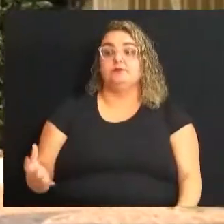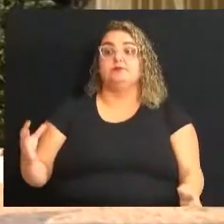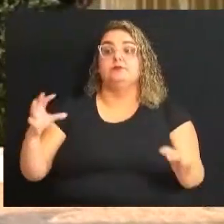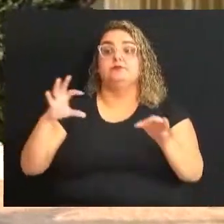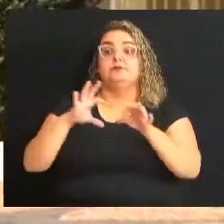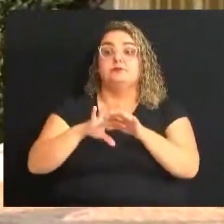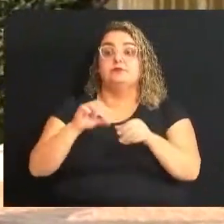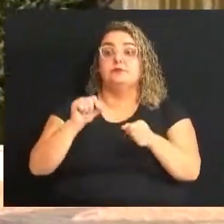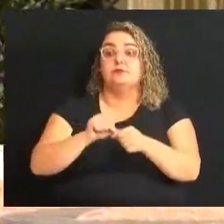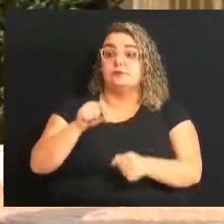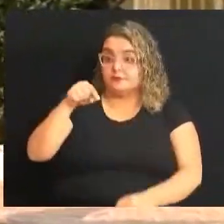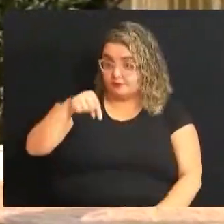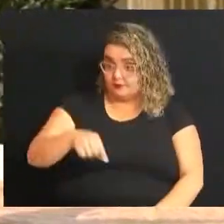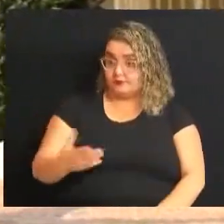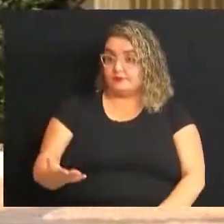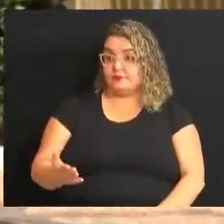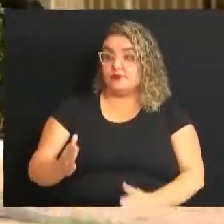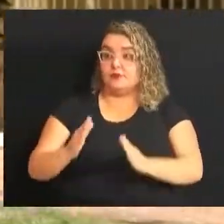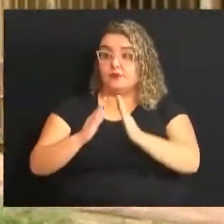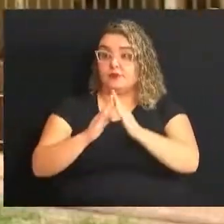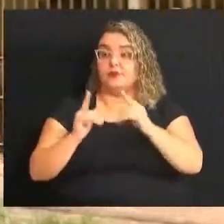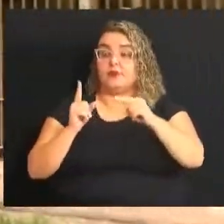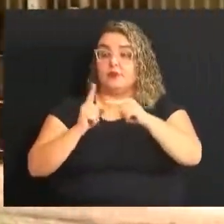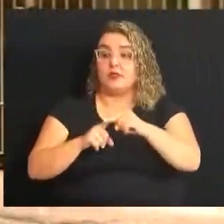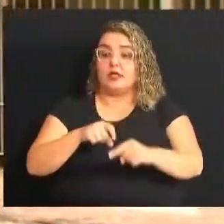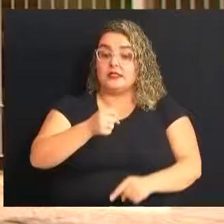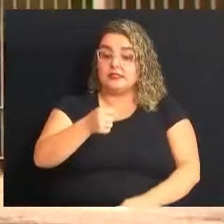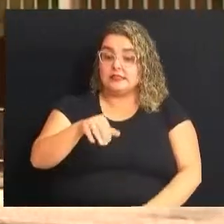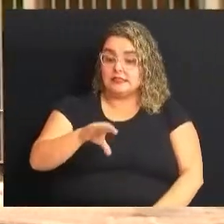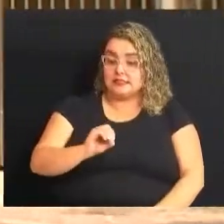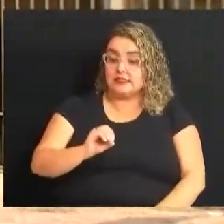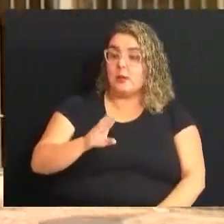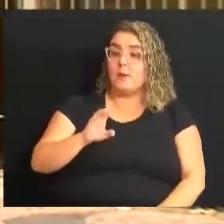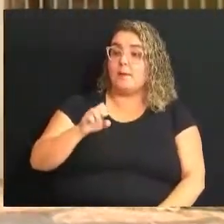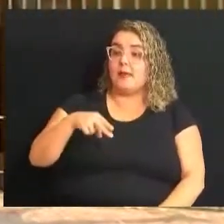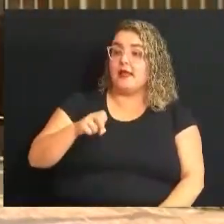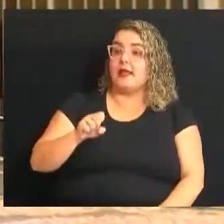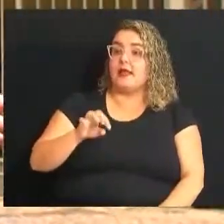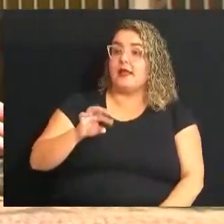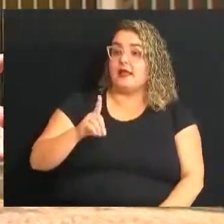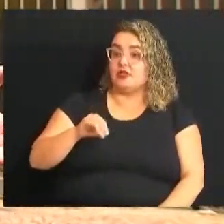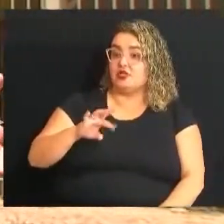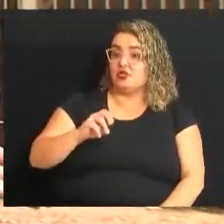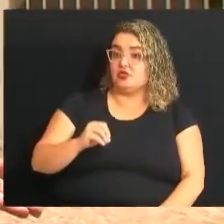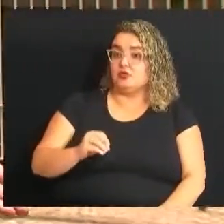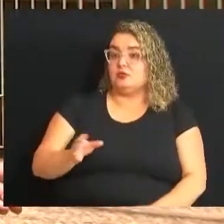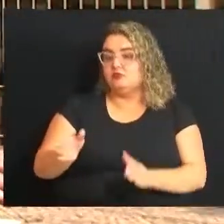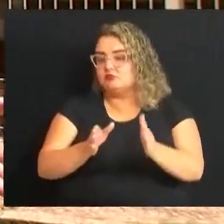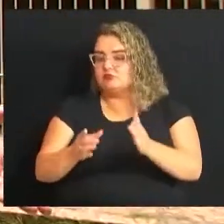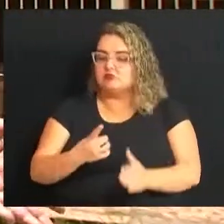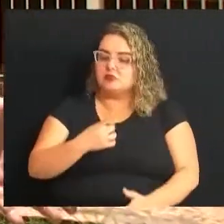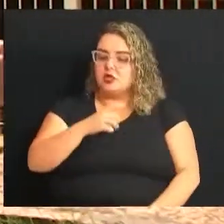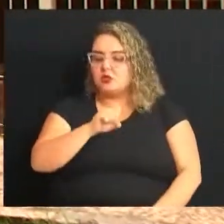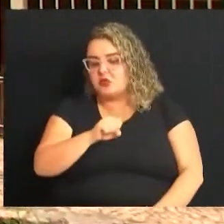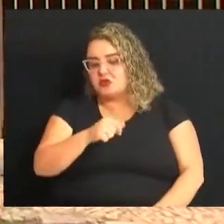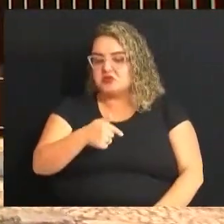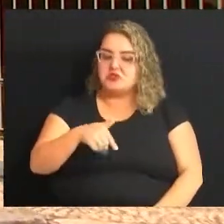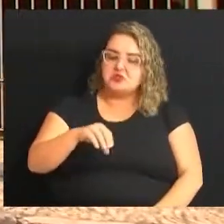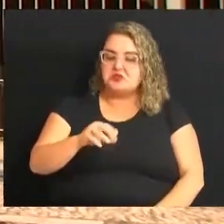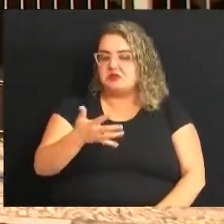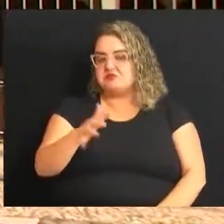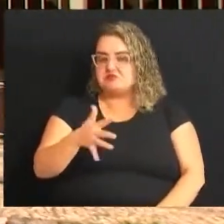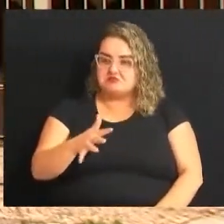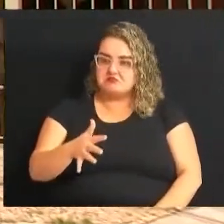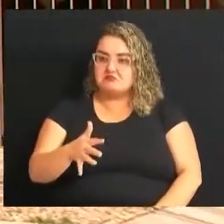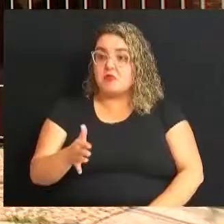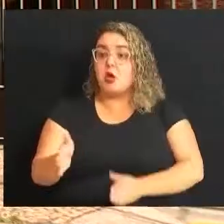faz aqui, na igreja de São Benedito. Conta-se que em meados de 1870,